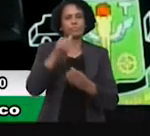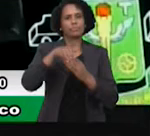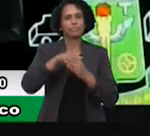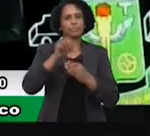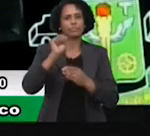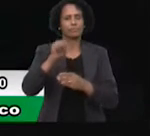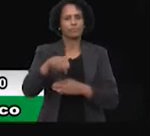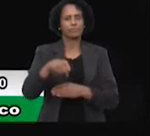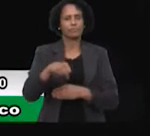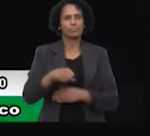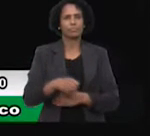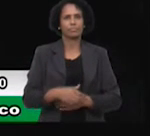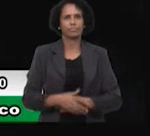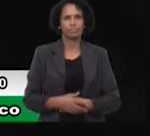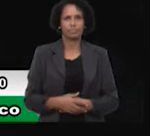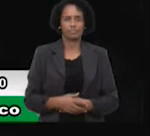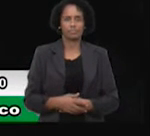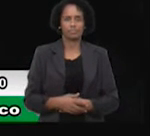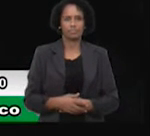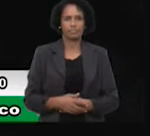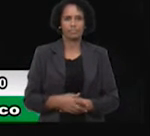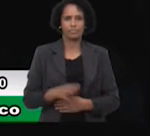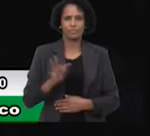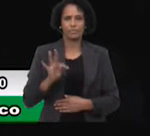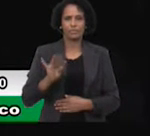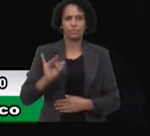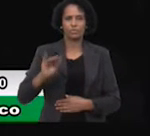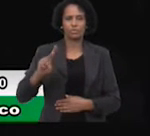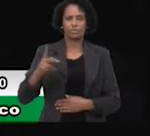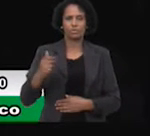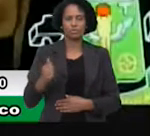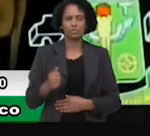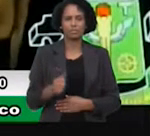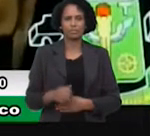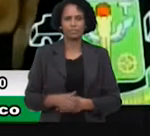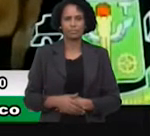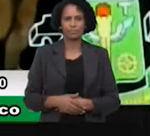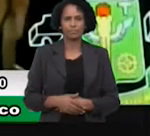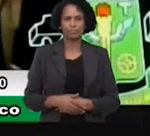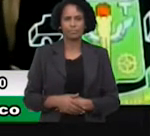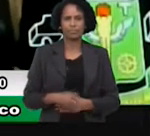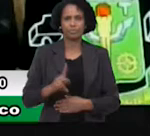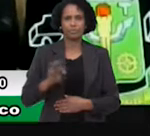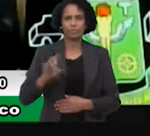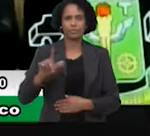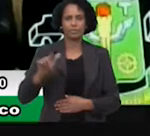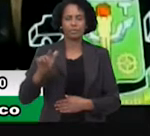professor Mário Luiz Guide. Novo vereador Pelé da Cândida, como vota, Vossa Excelência?